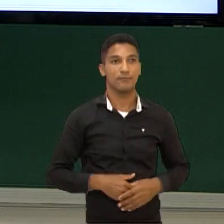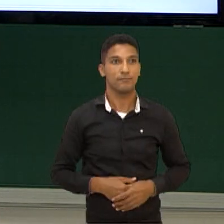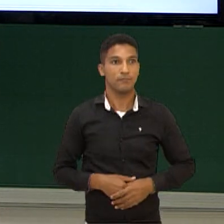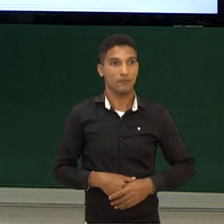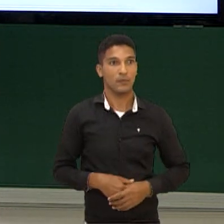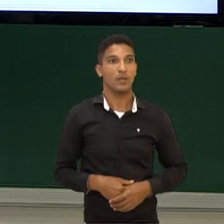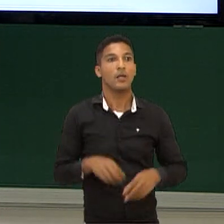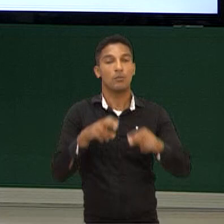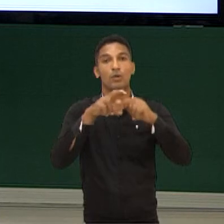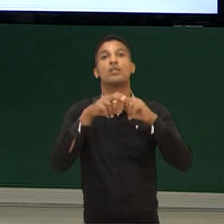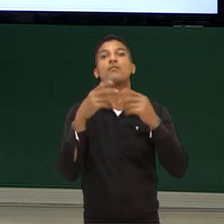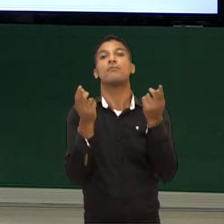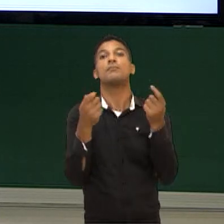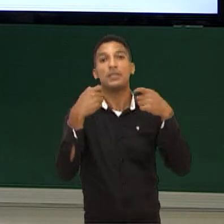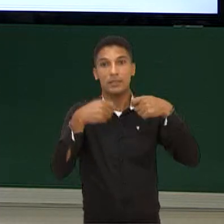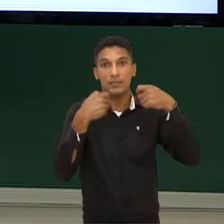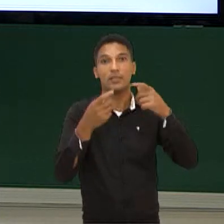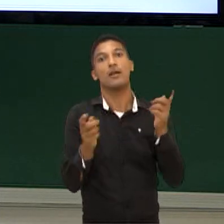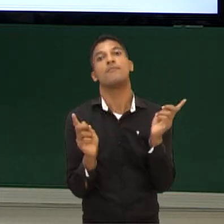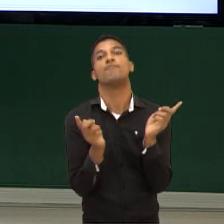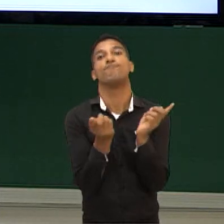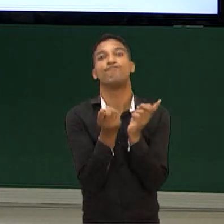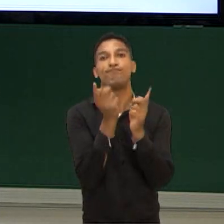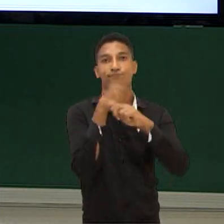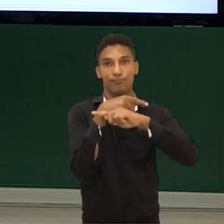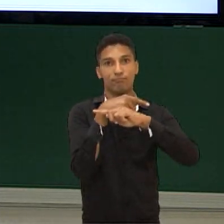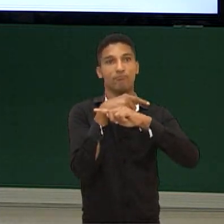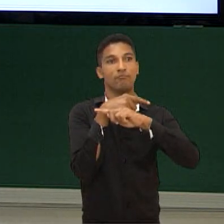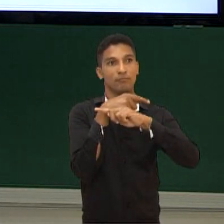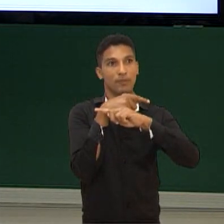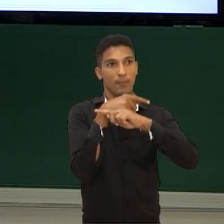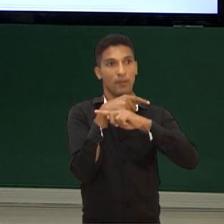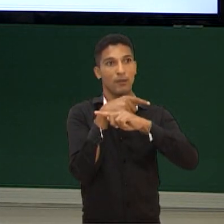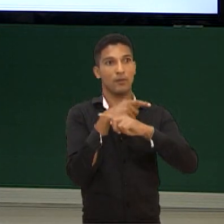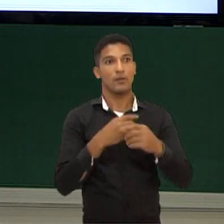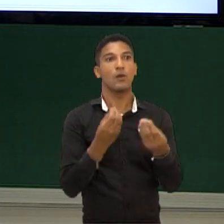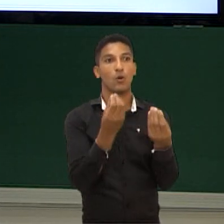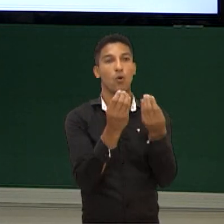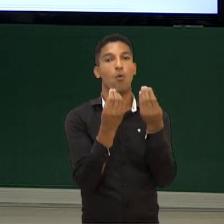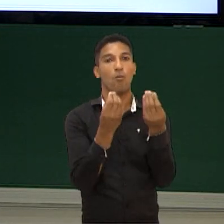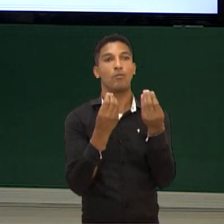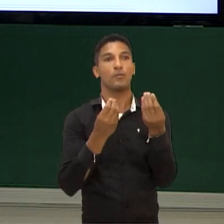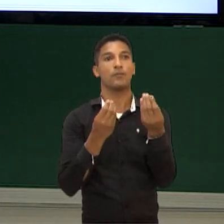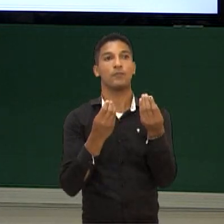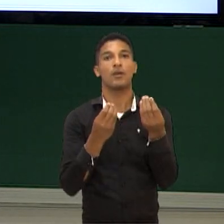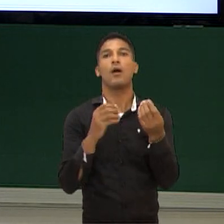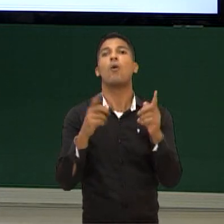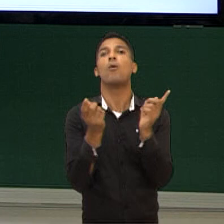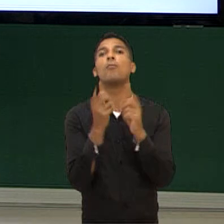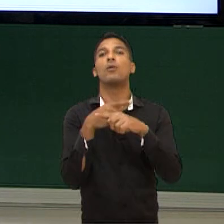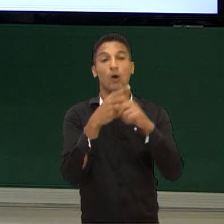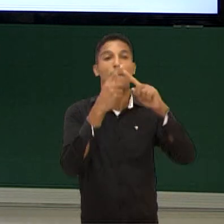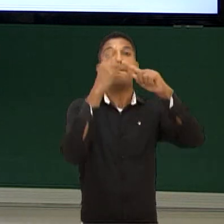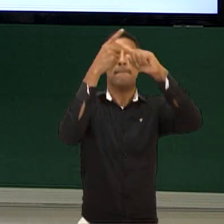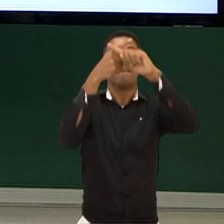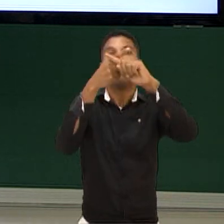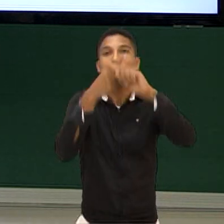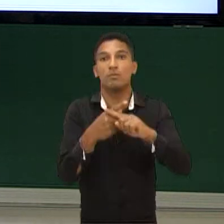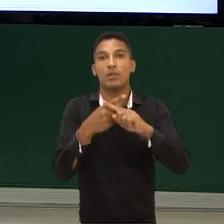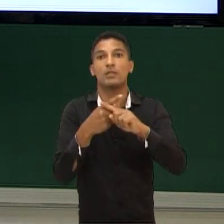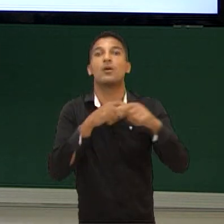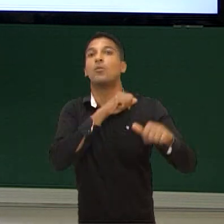valor inverso para a gente tentar eliminar esse 18. Qual que é o oposto da